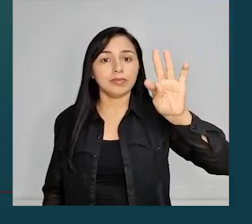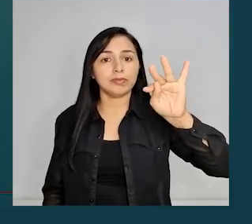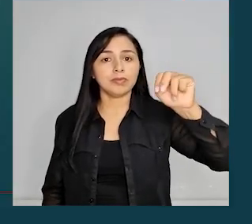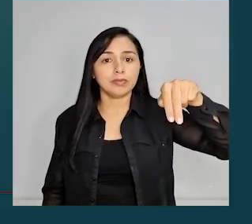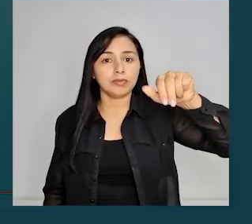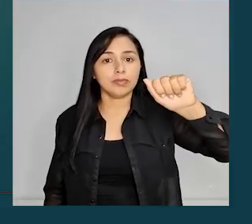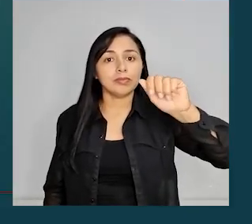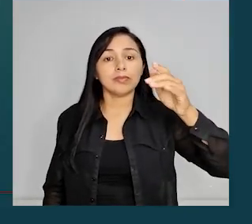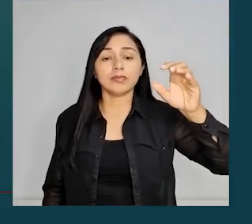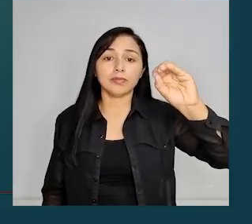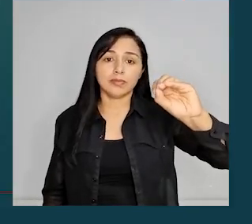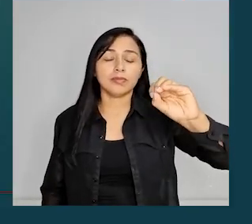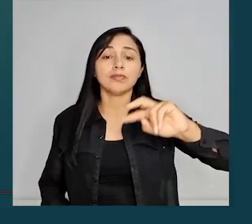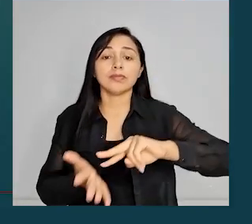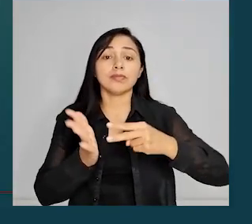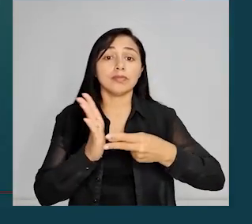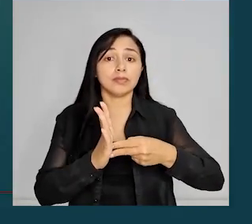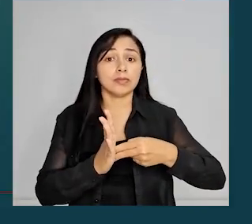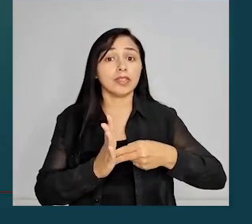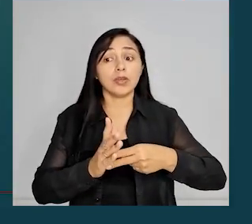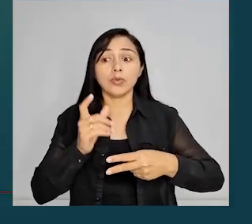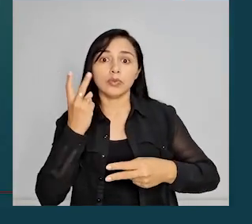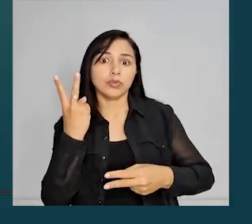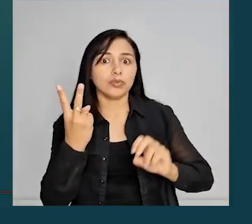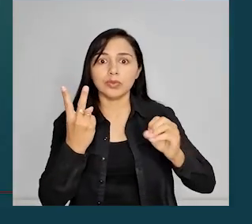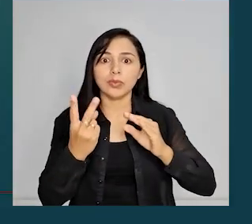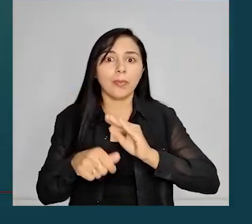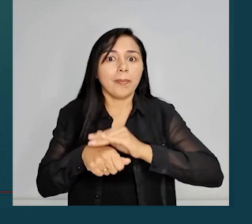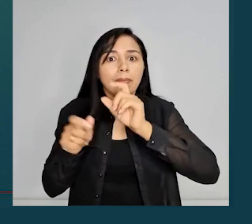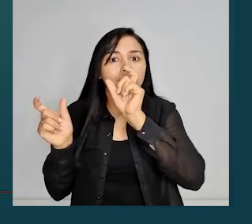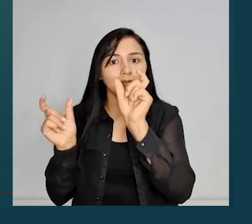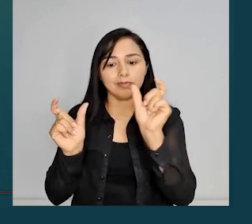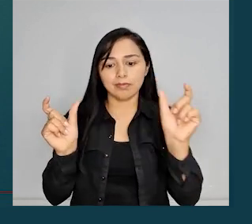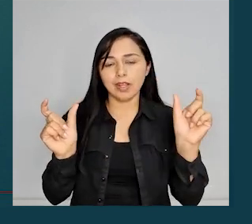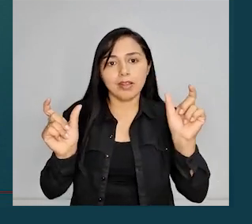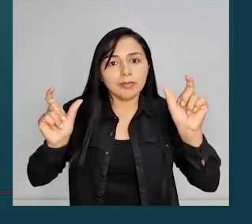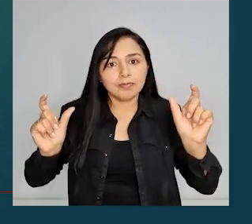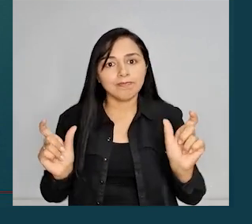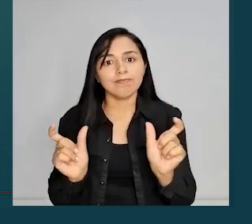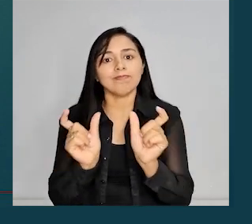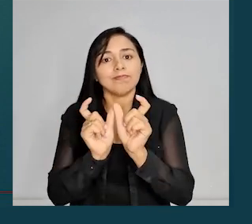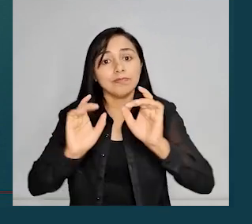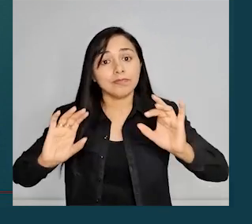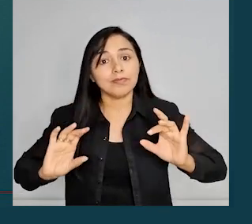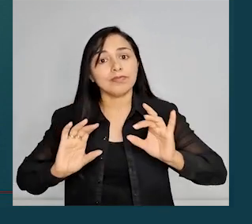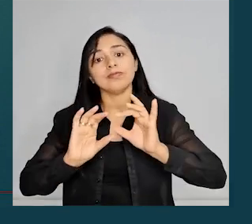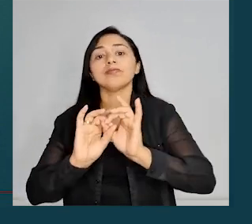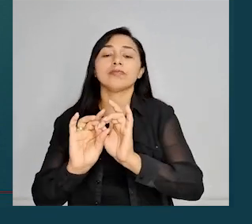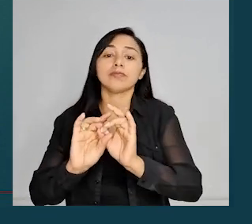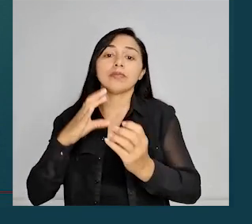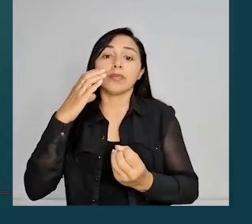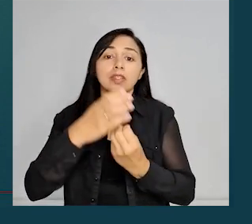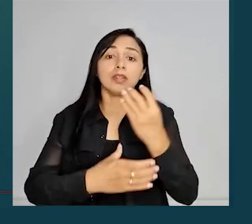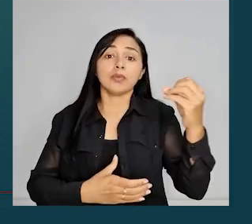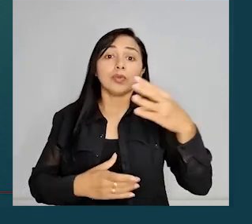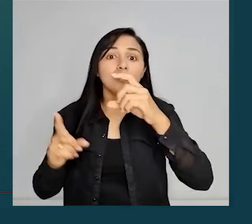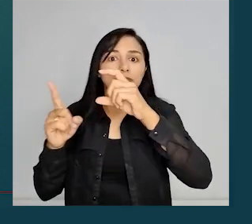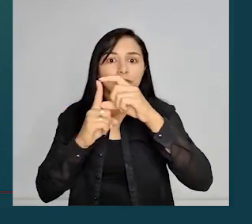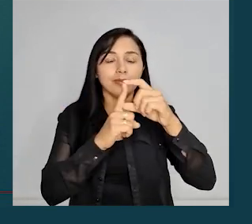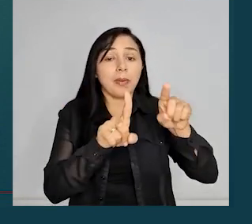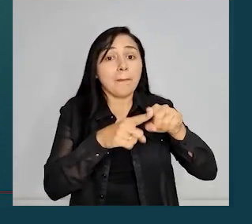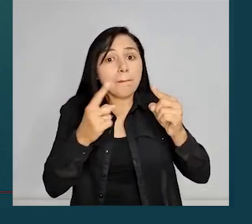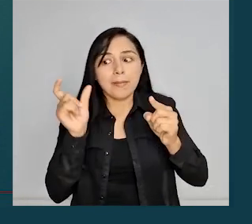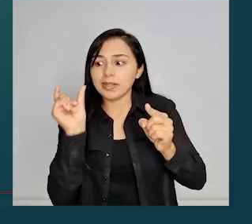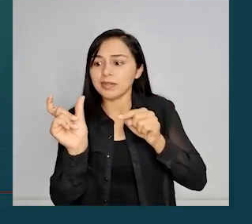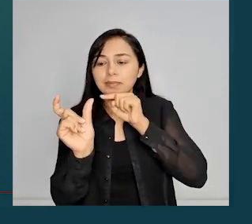por aglutinação ocorre quando duas ou mais palavras se unem para formar uma nova palavra, ocorrendo